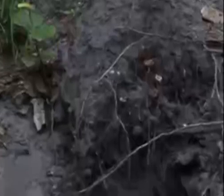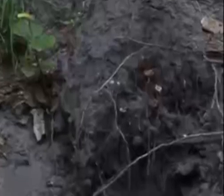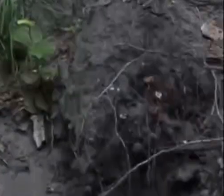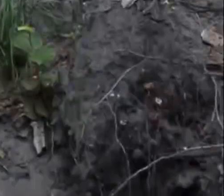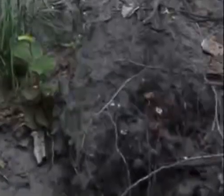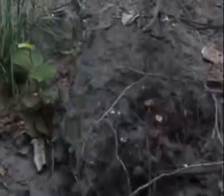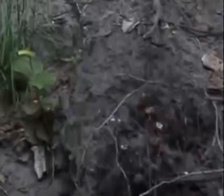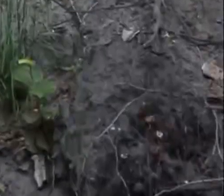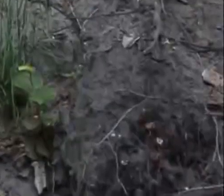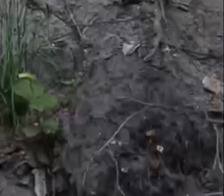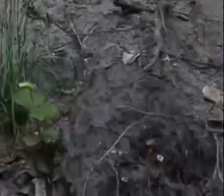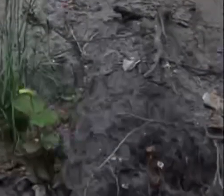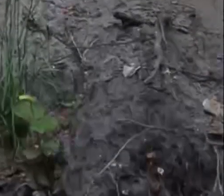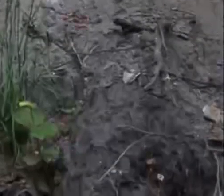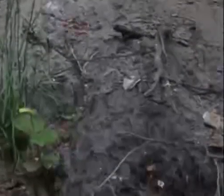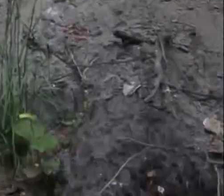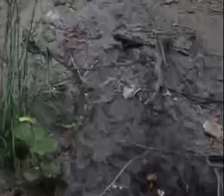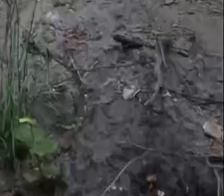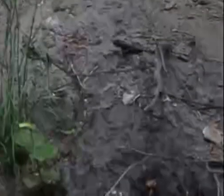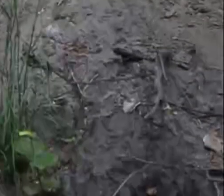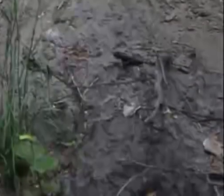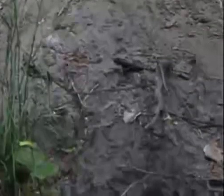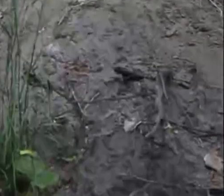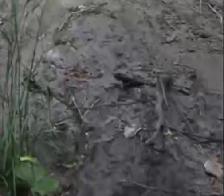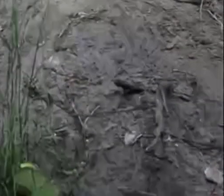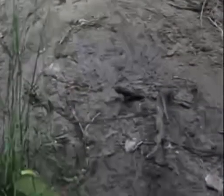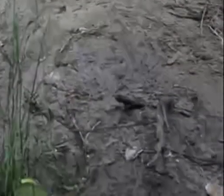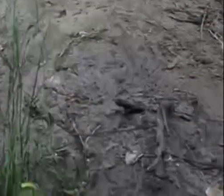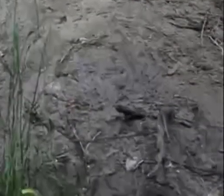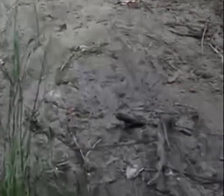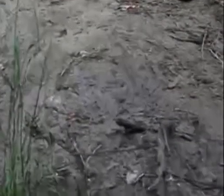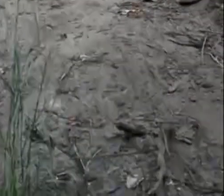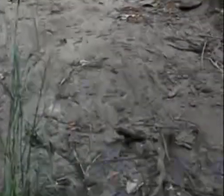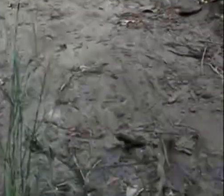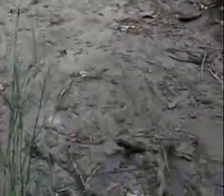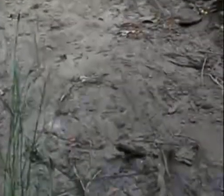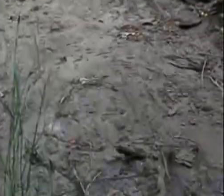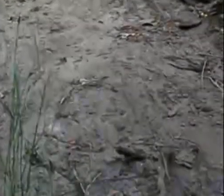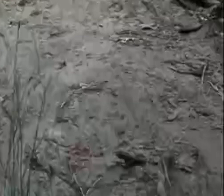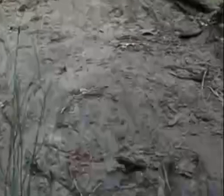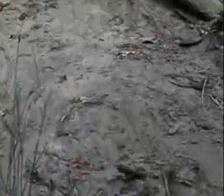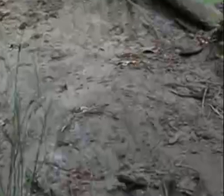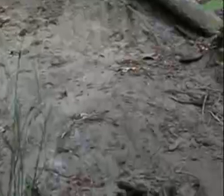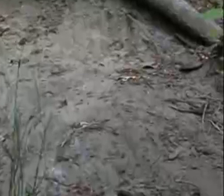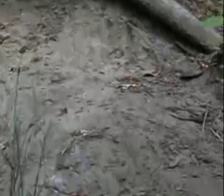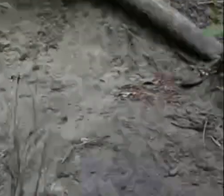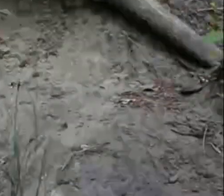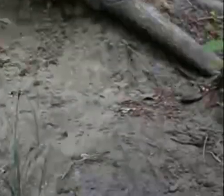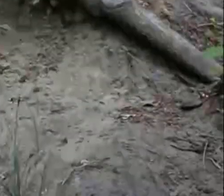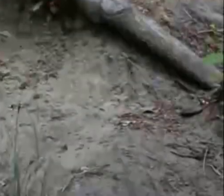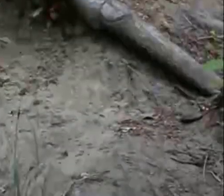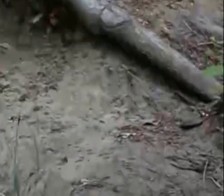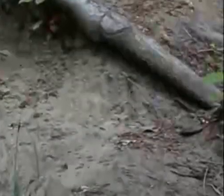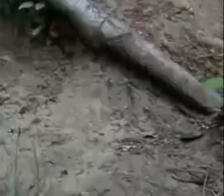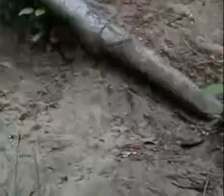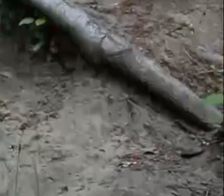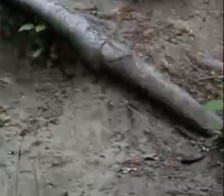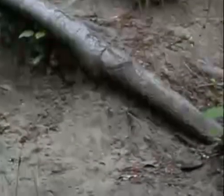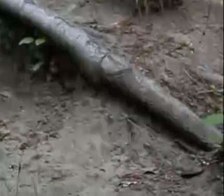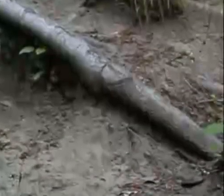Olha só, nós temos ali algumas raízes, essas estão um pouquinho para fora, não é? Do solo.